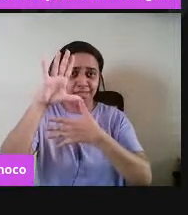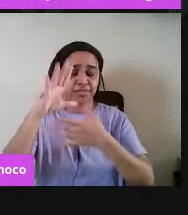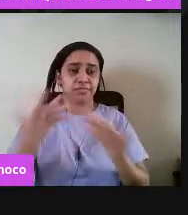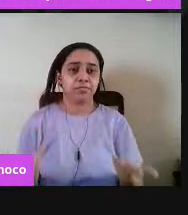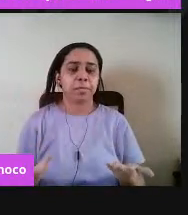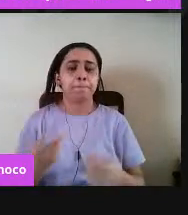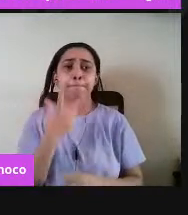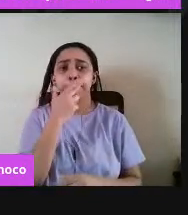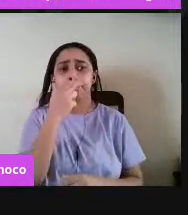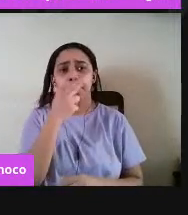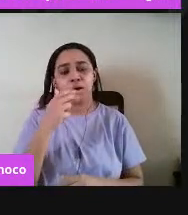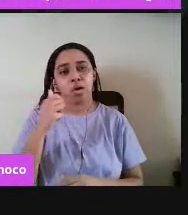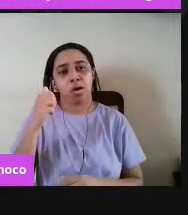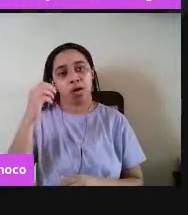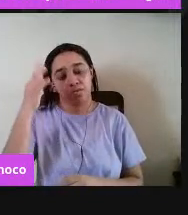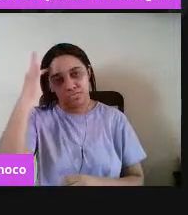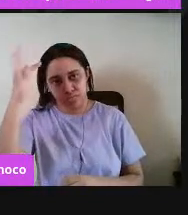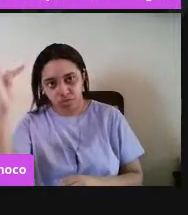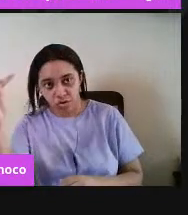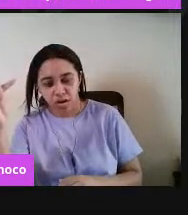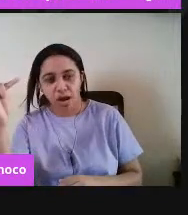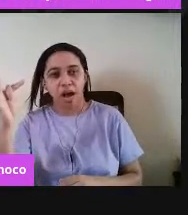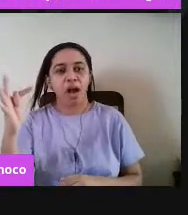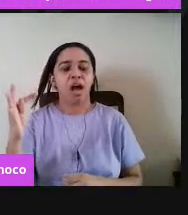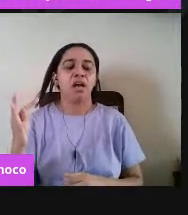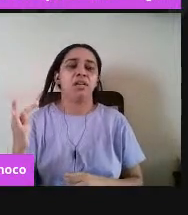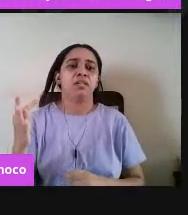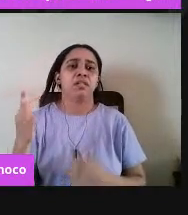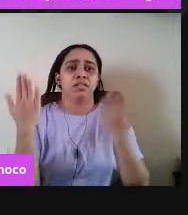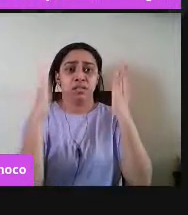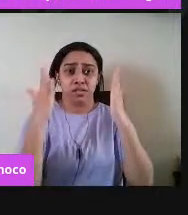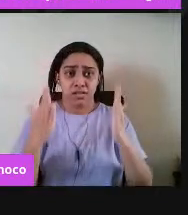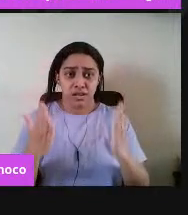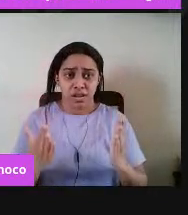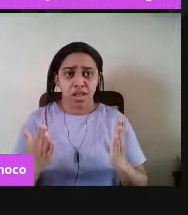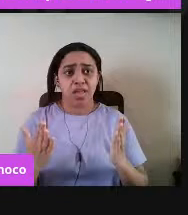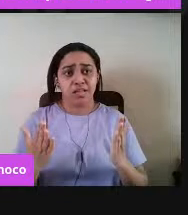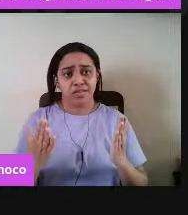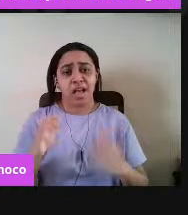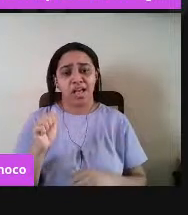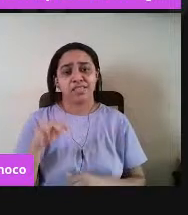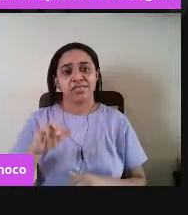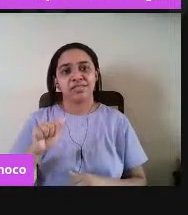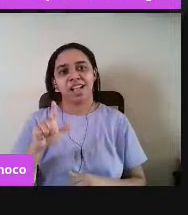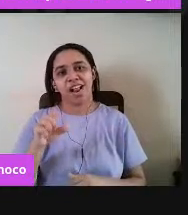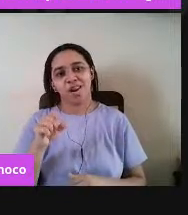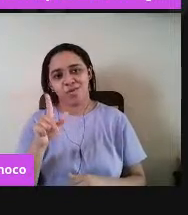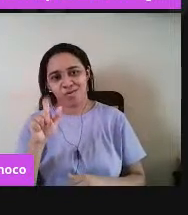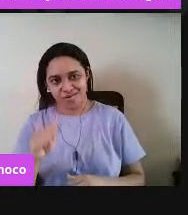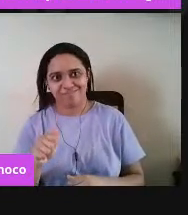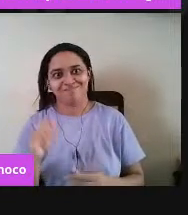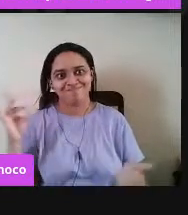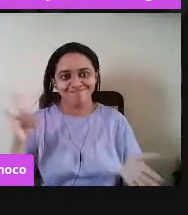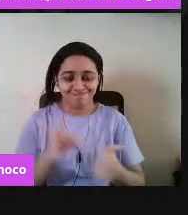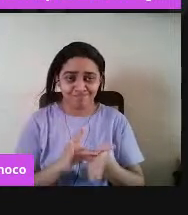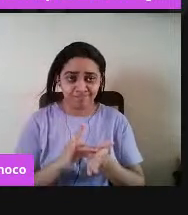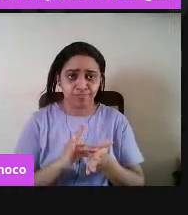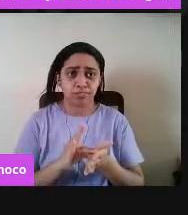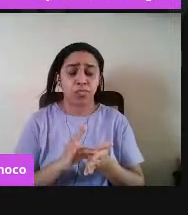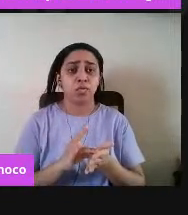uma análise análoga à realidade dos fatos, porque de fato é isso, né? O locutor enunciador